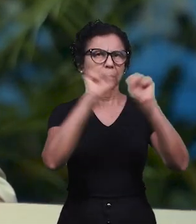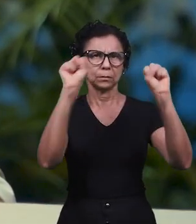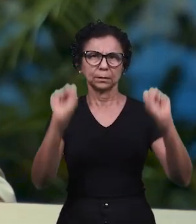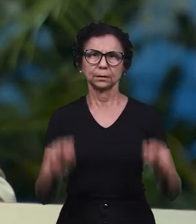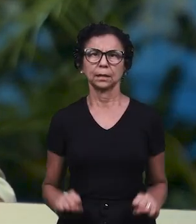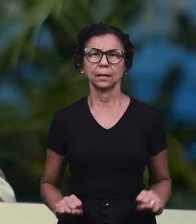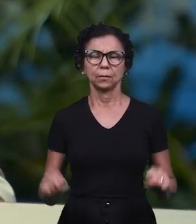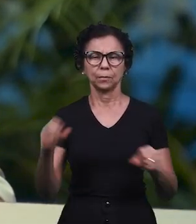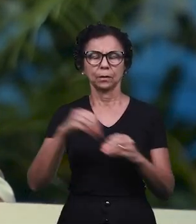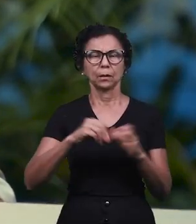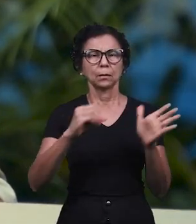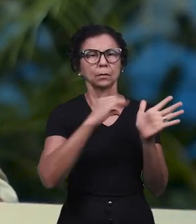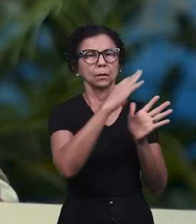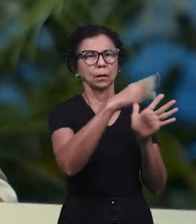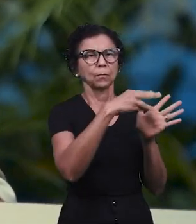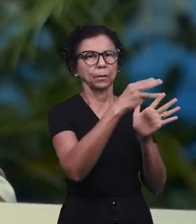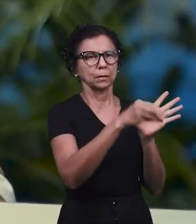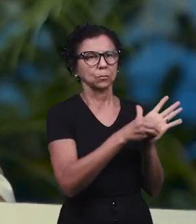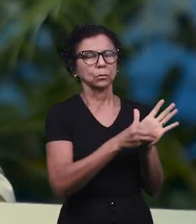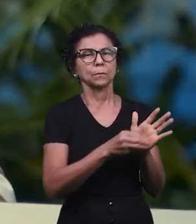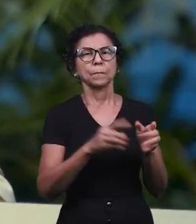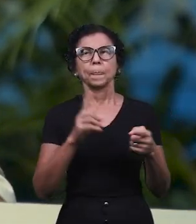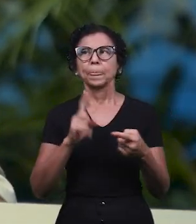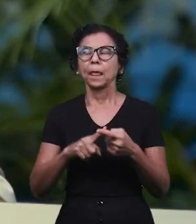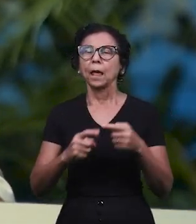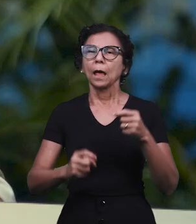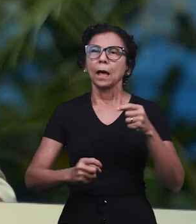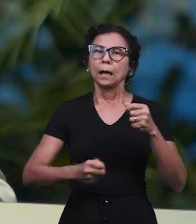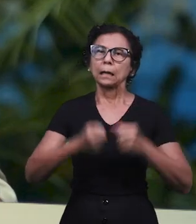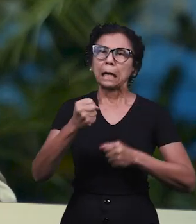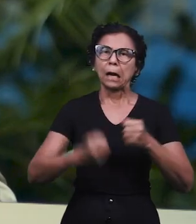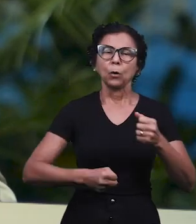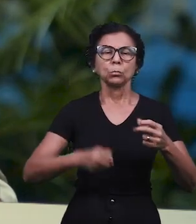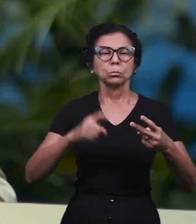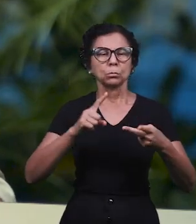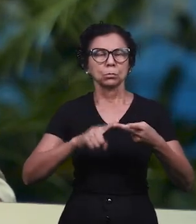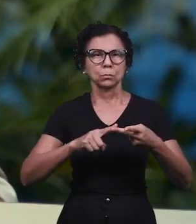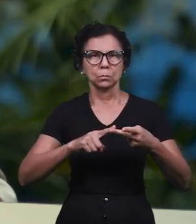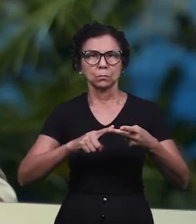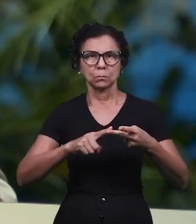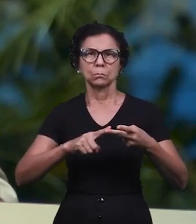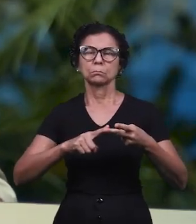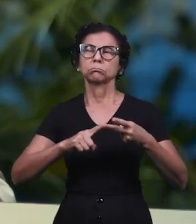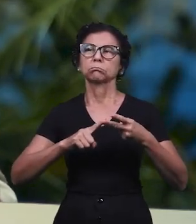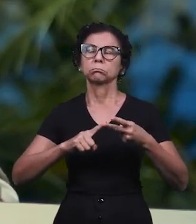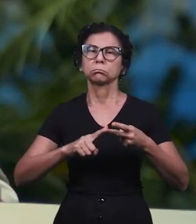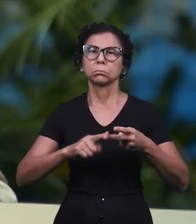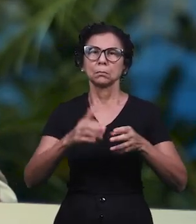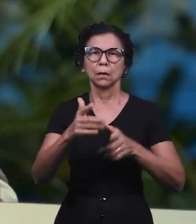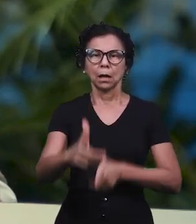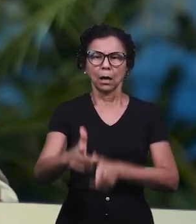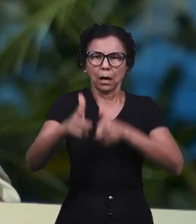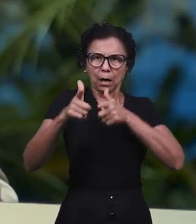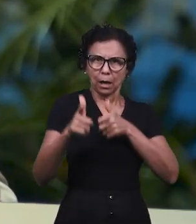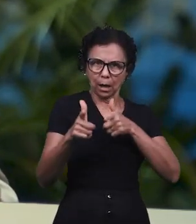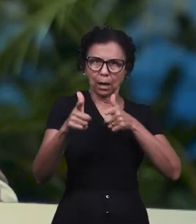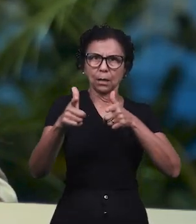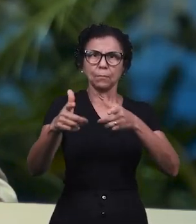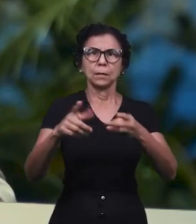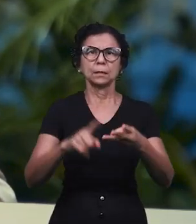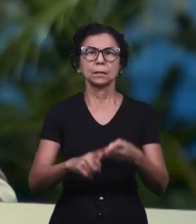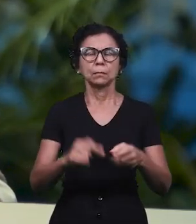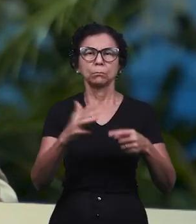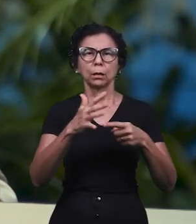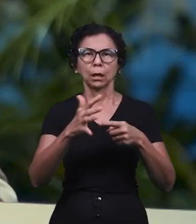Amazônia. Viaturas, armamentos, também motor de popa. A gente sabe que lá tem muitos rios e requer